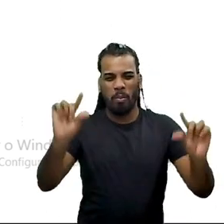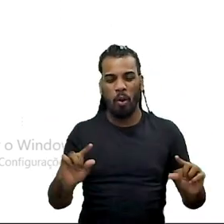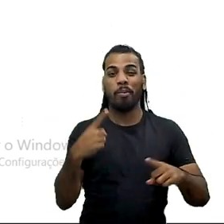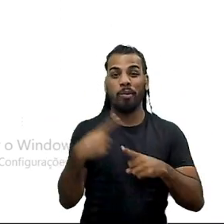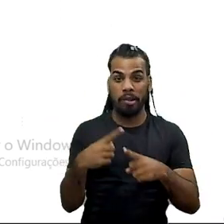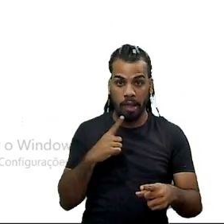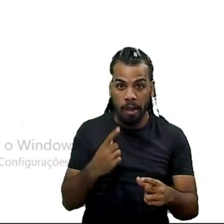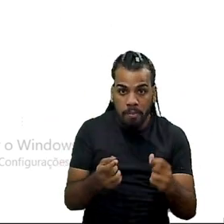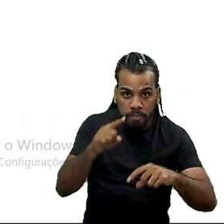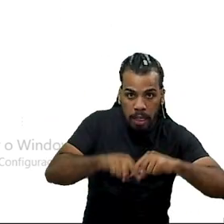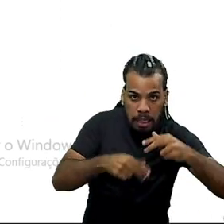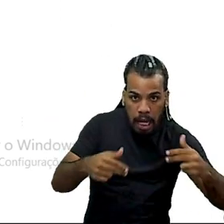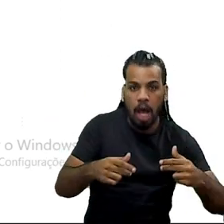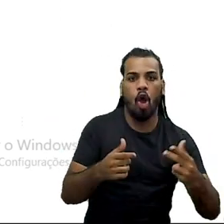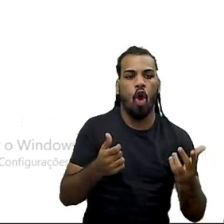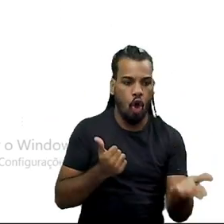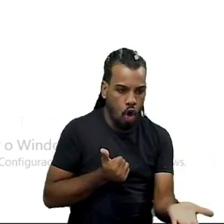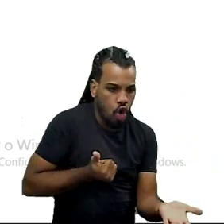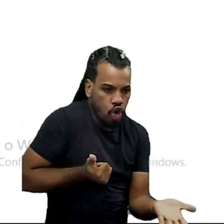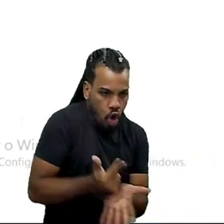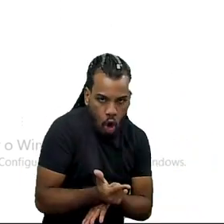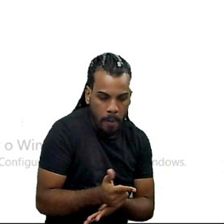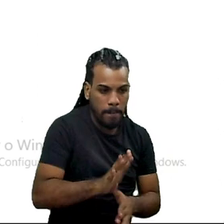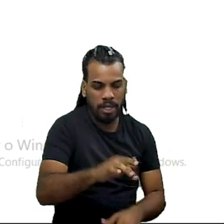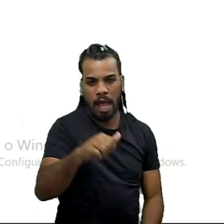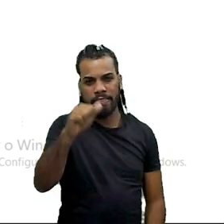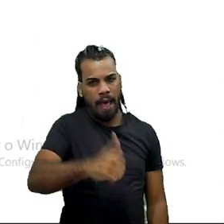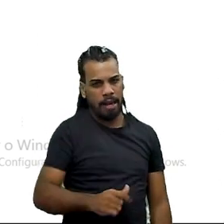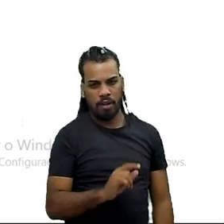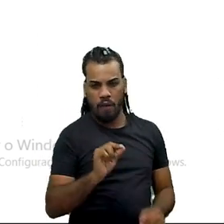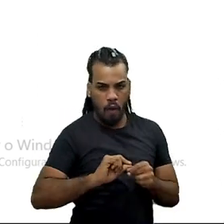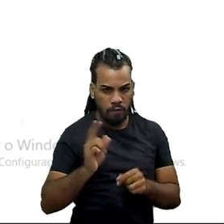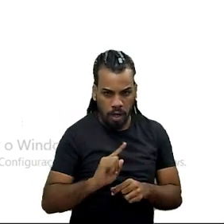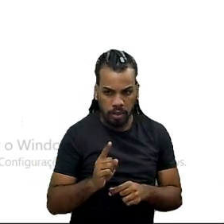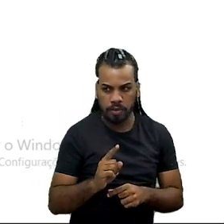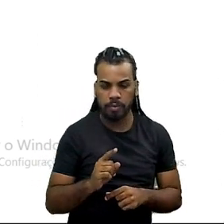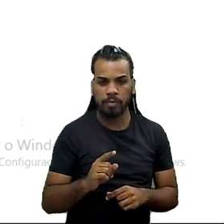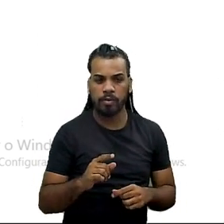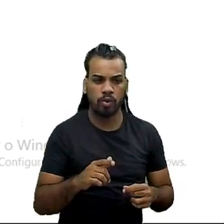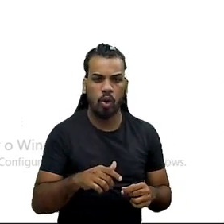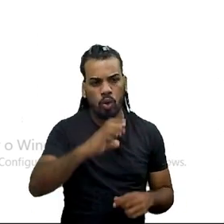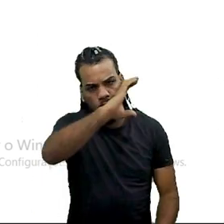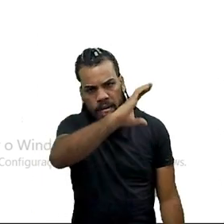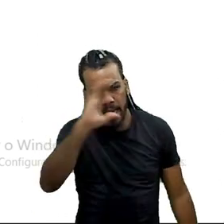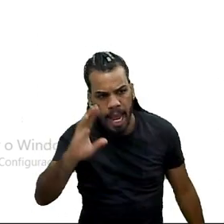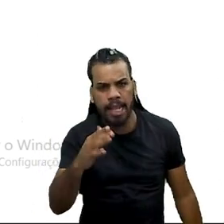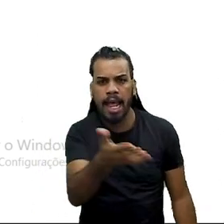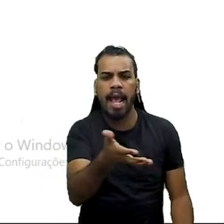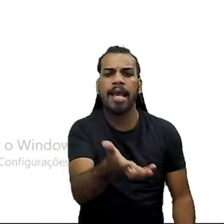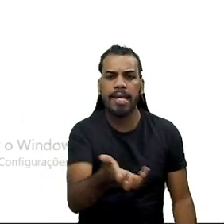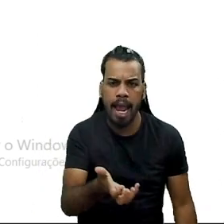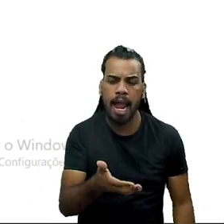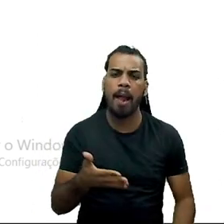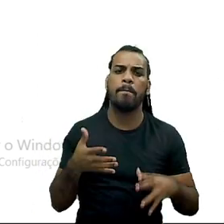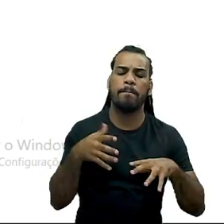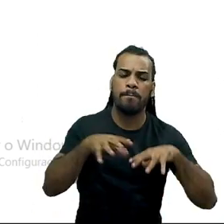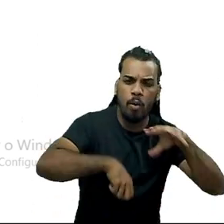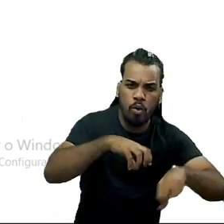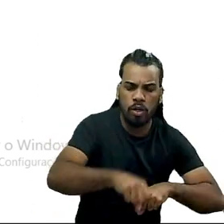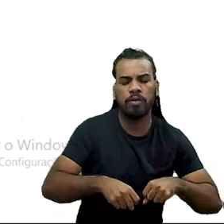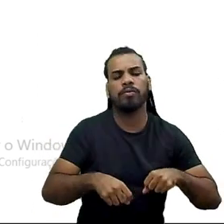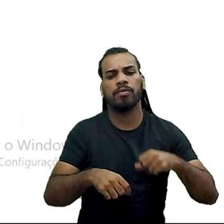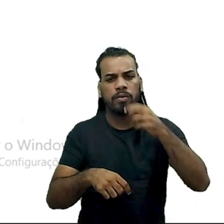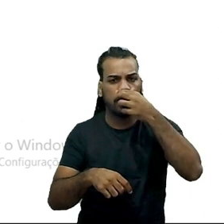tem produto que compra, que não faz uma análise do mercado consumidor, dos seus clientes, do que eles buscam, e ele faz uma compra muito